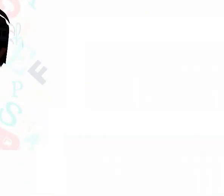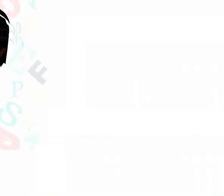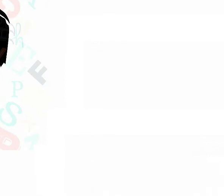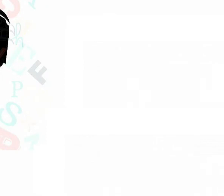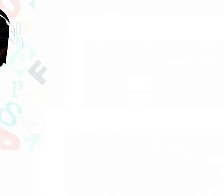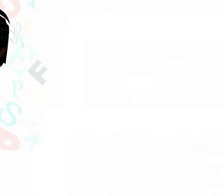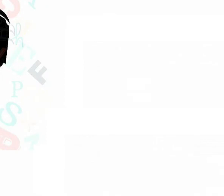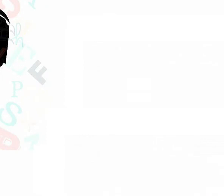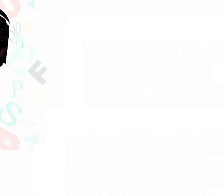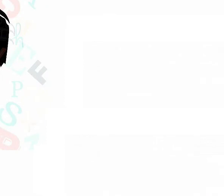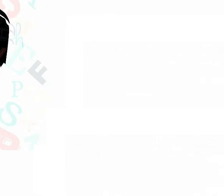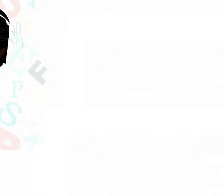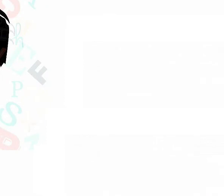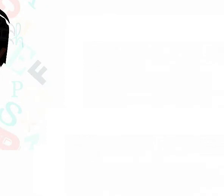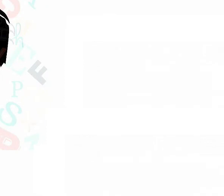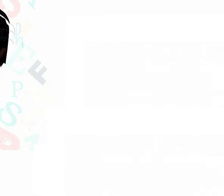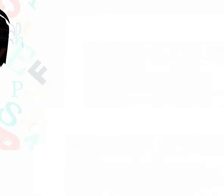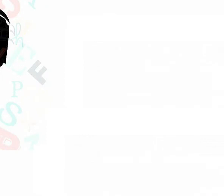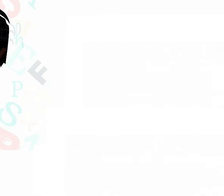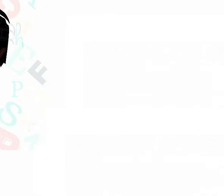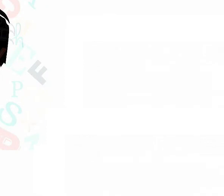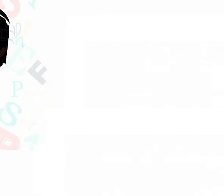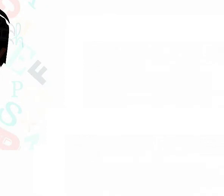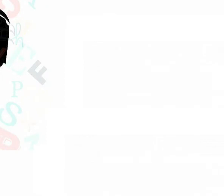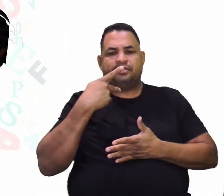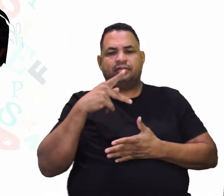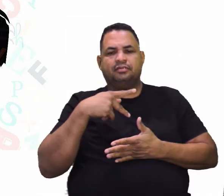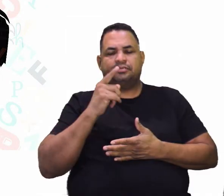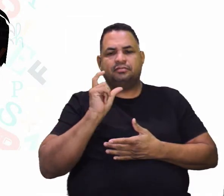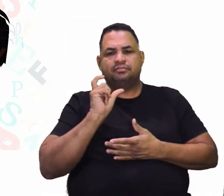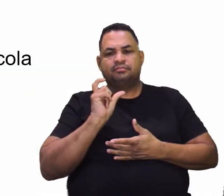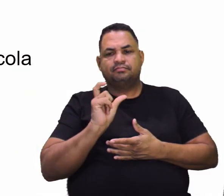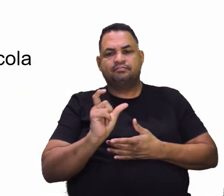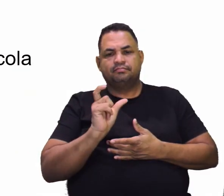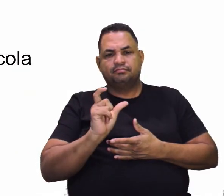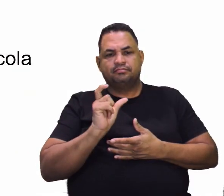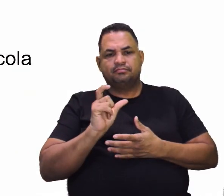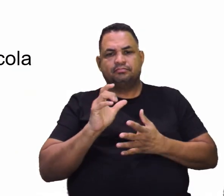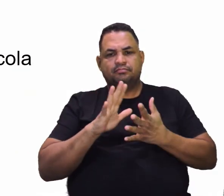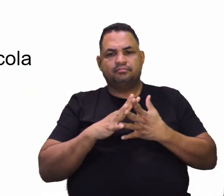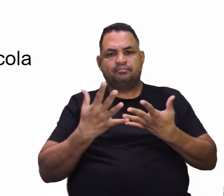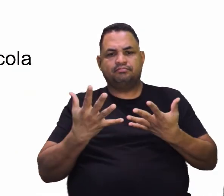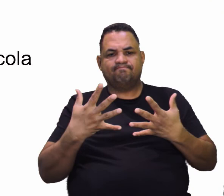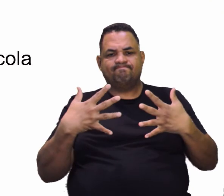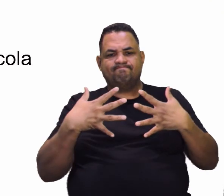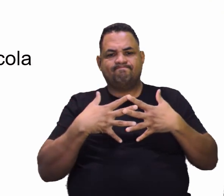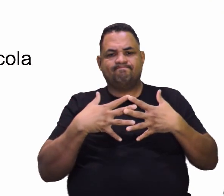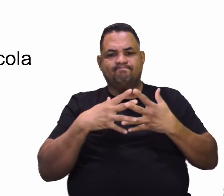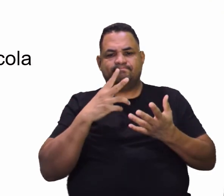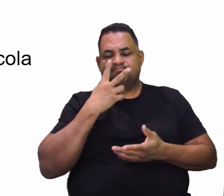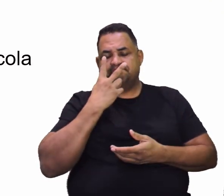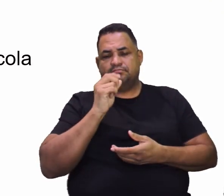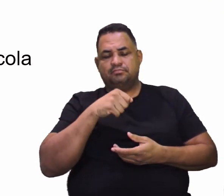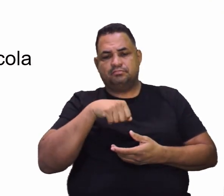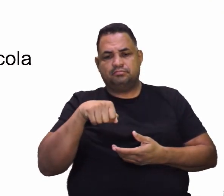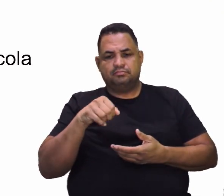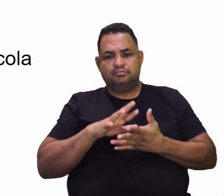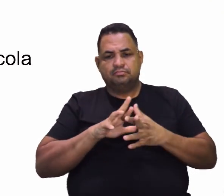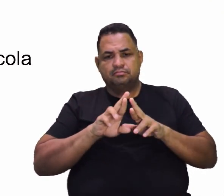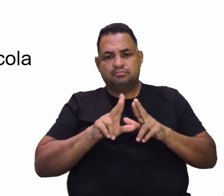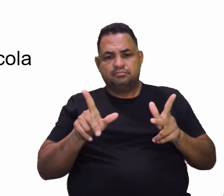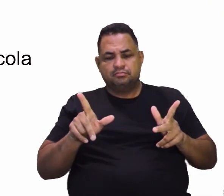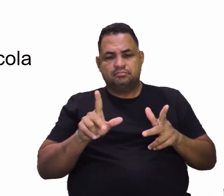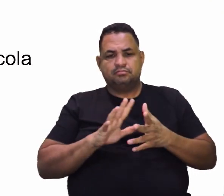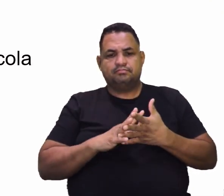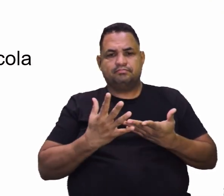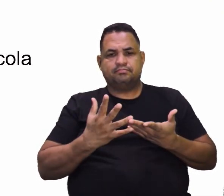E chegou o momento delas, das confusing words, que são as palavras que elas se escrevem